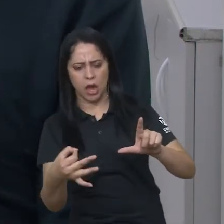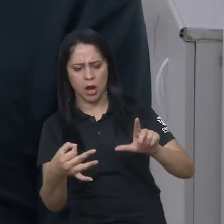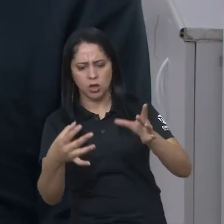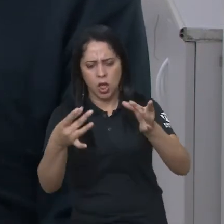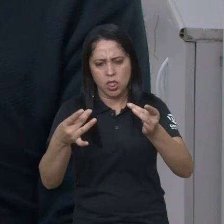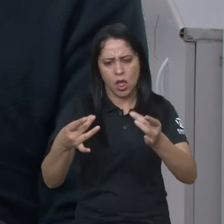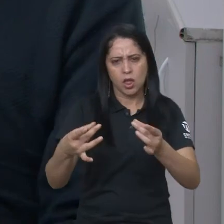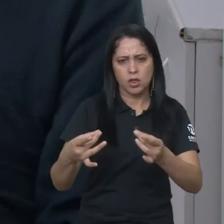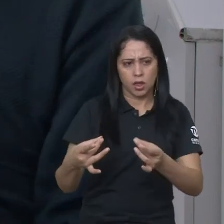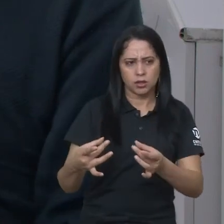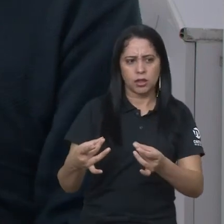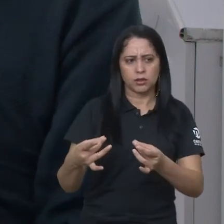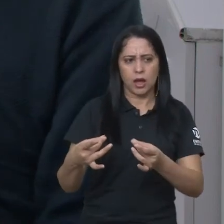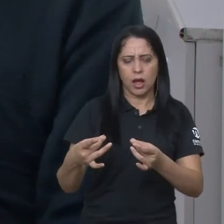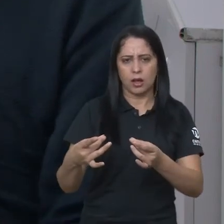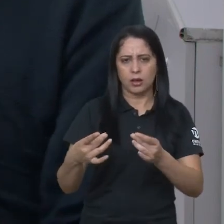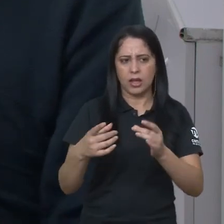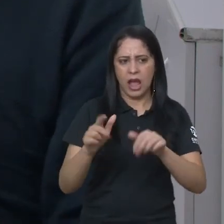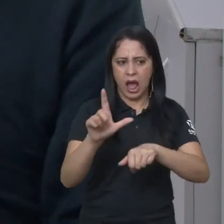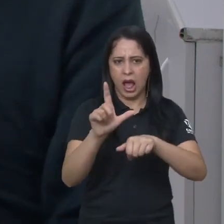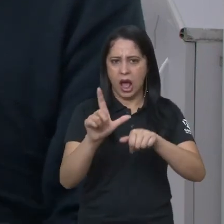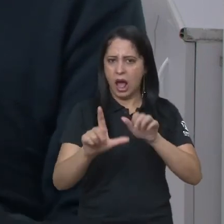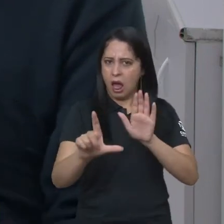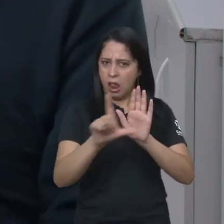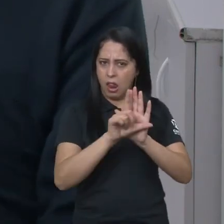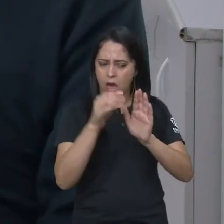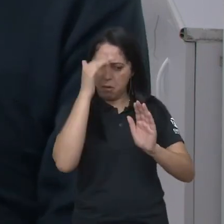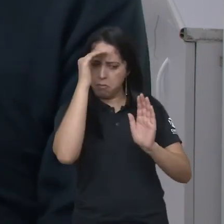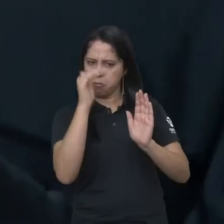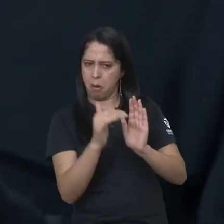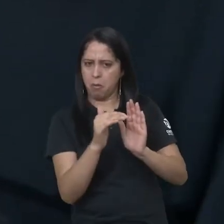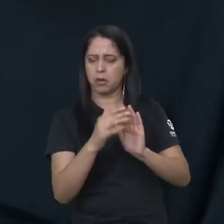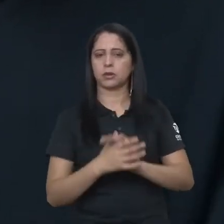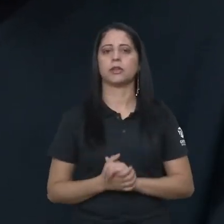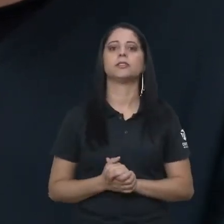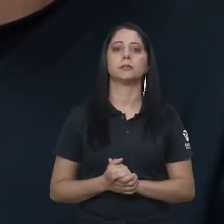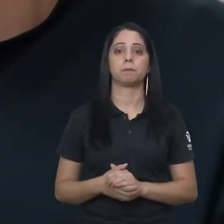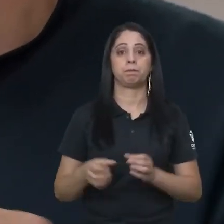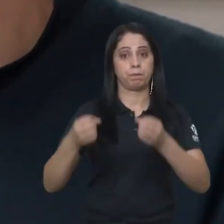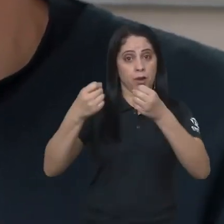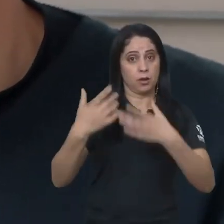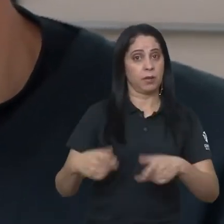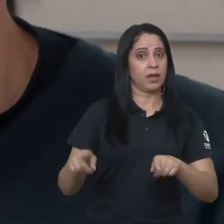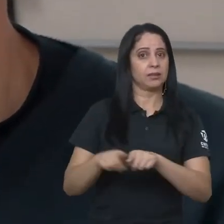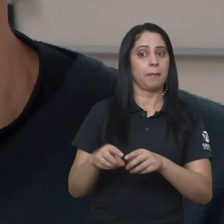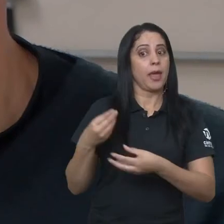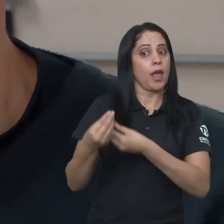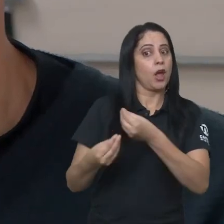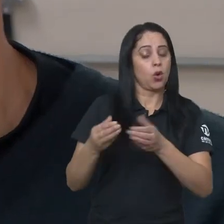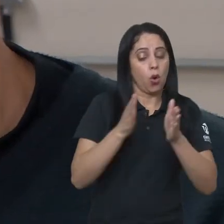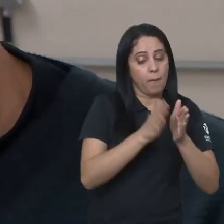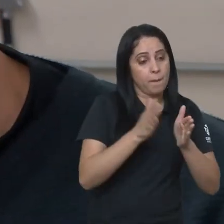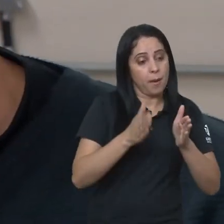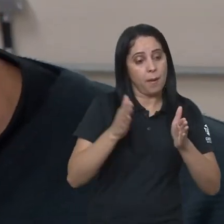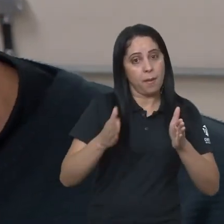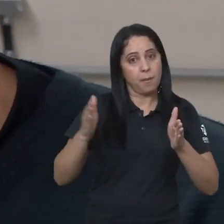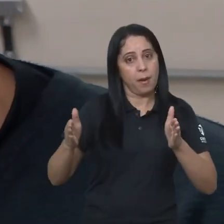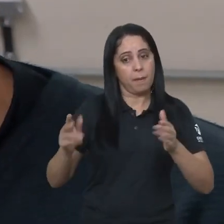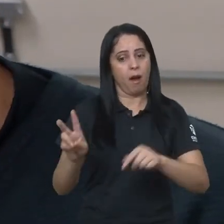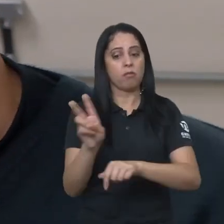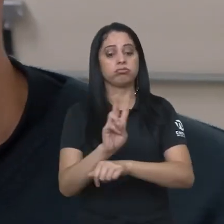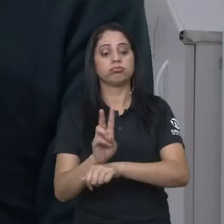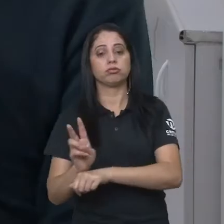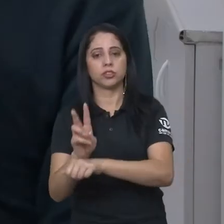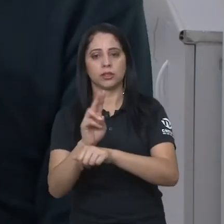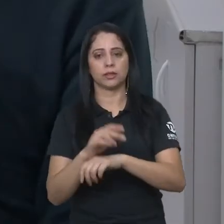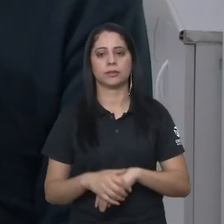eletrônica está de acordo com o que a legislação permite, né? Hernandes explica também o processo de fiscalização das